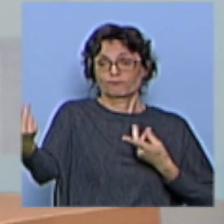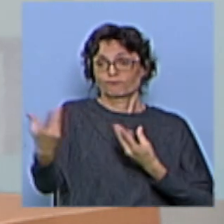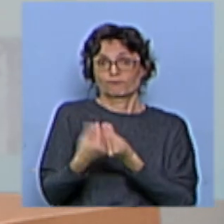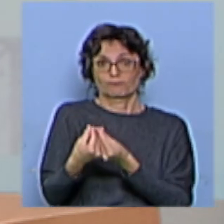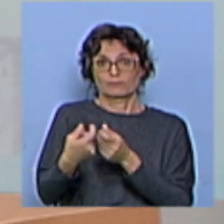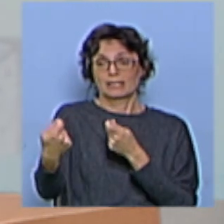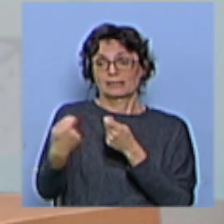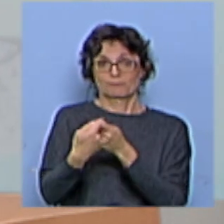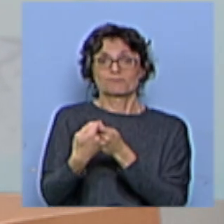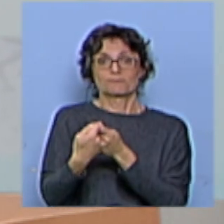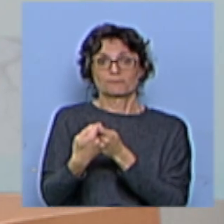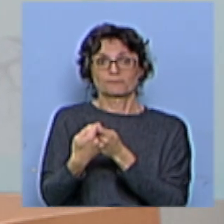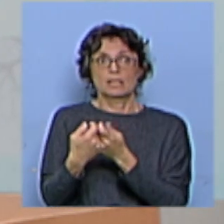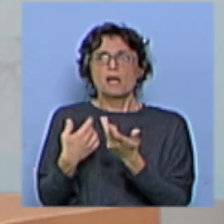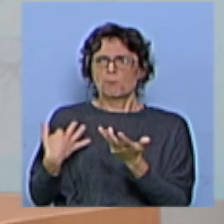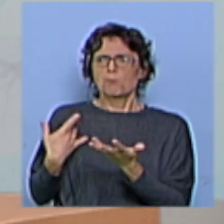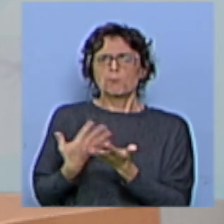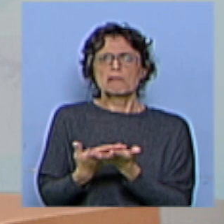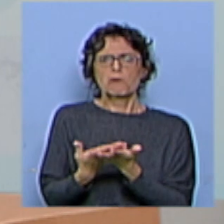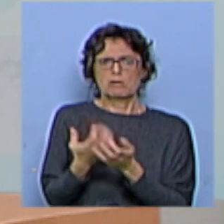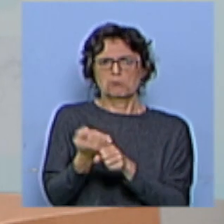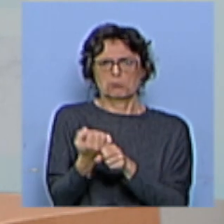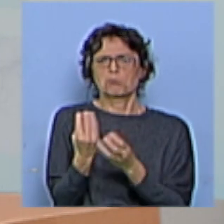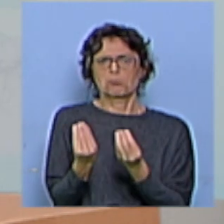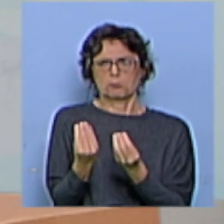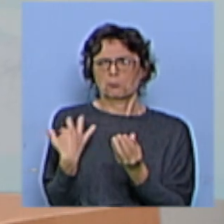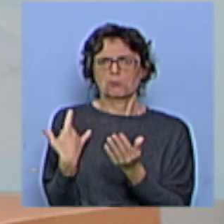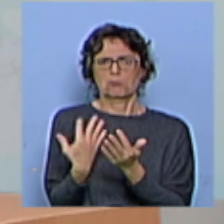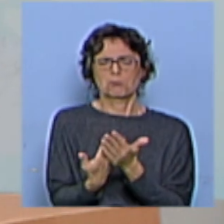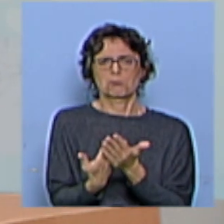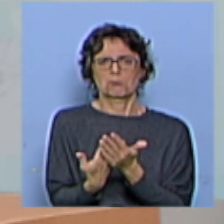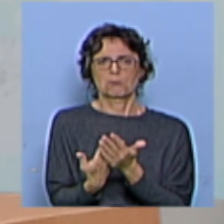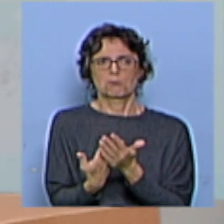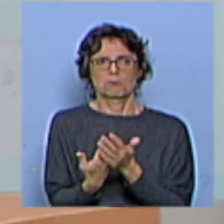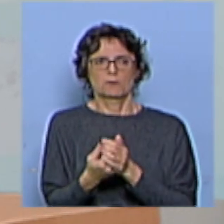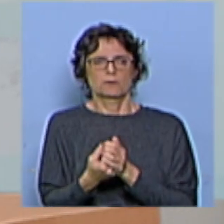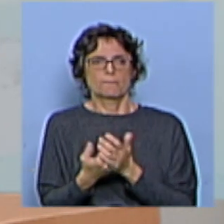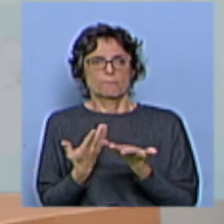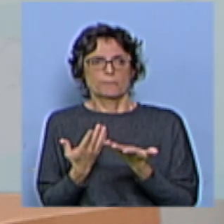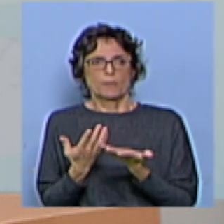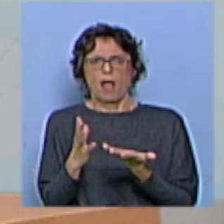sido conseguido e eu creio que neste momento não há sequer já lugar, enfim, a falarmos de qualquer espécie de